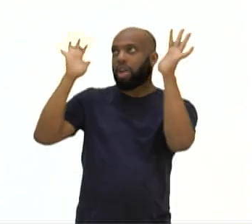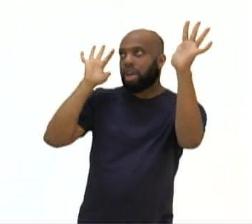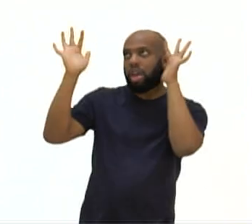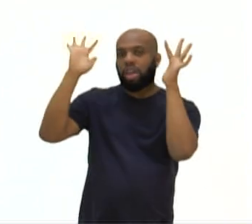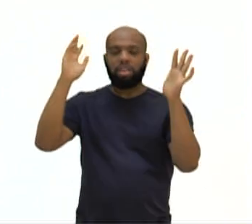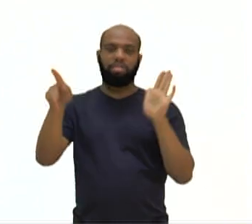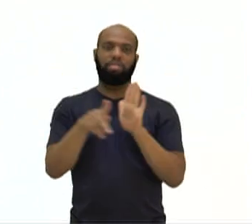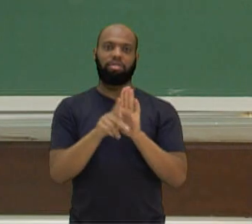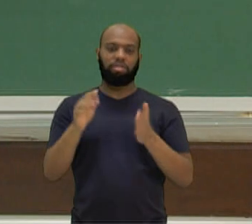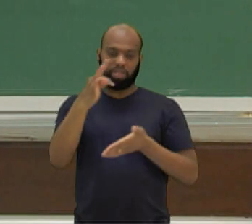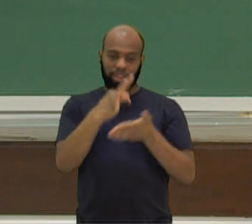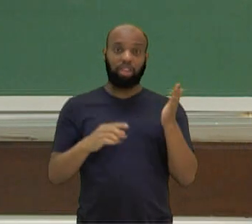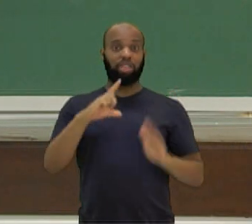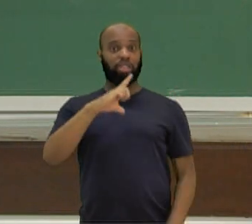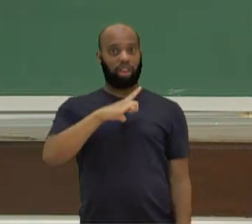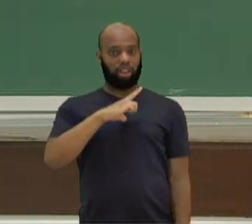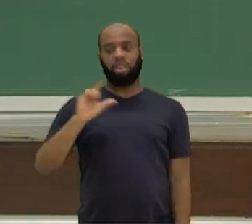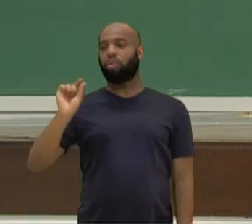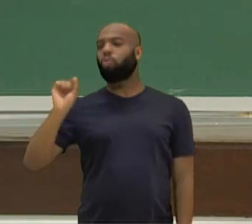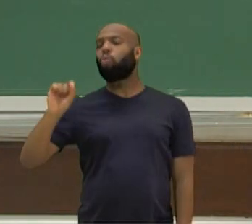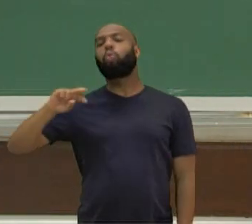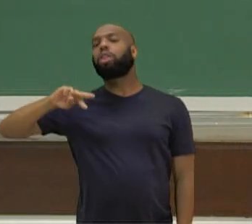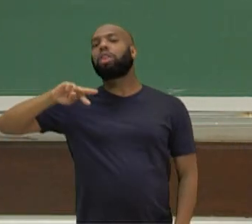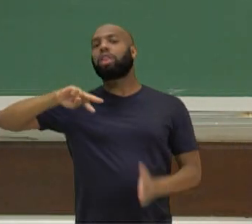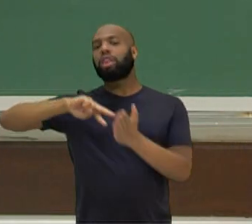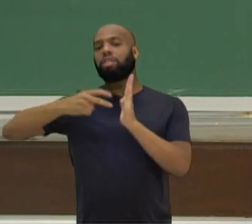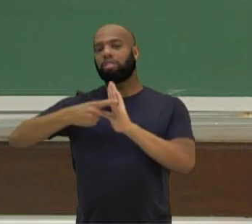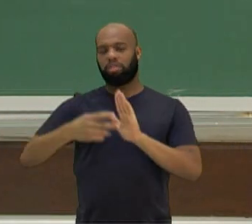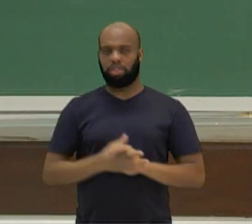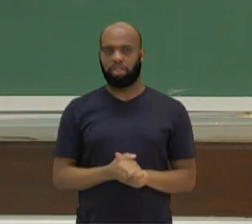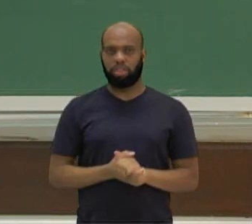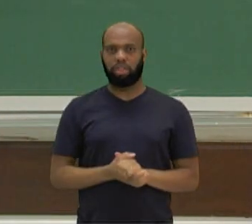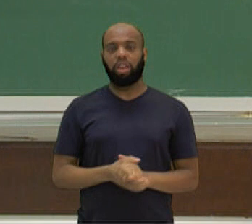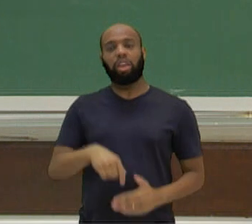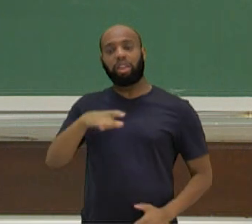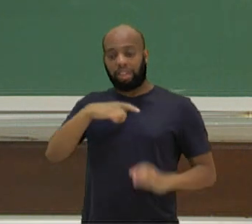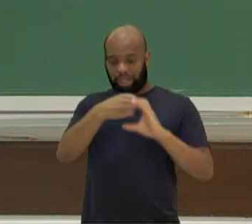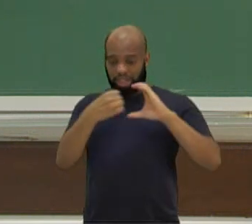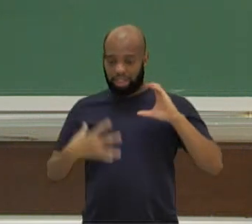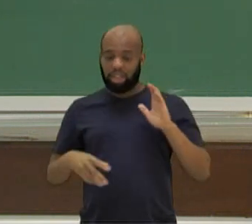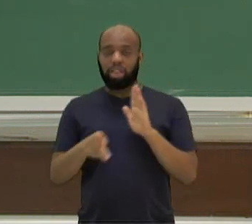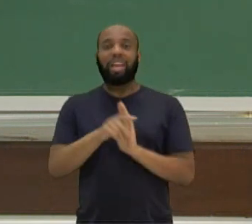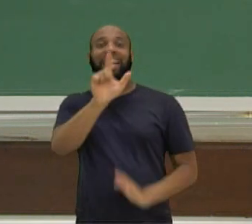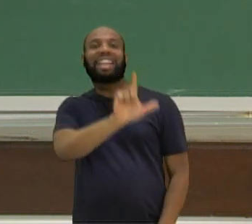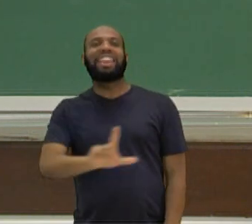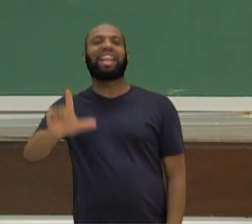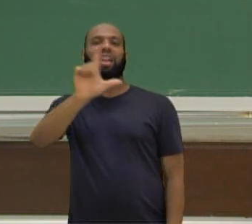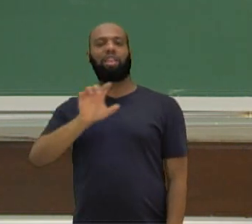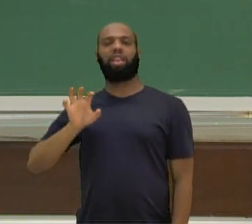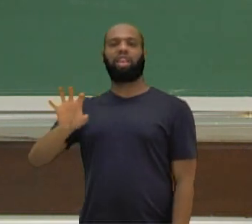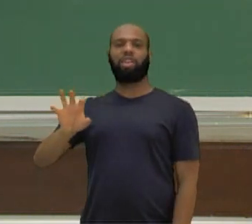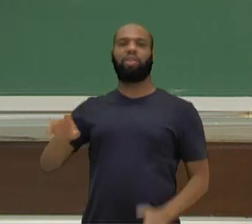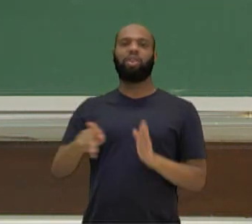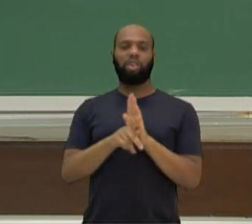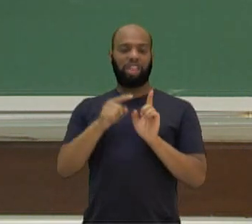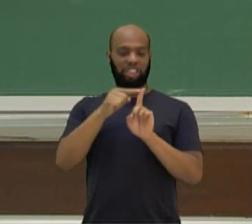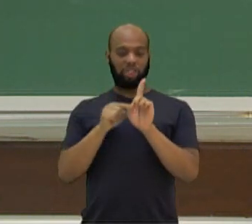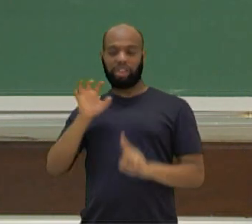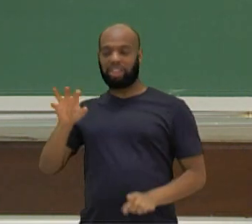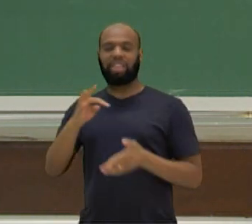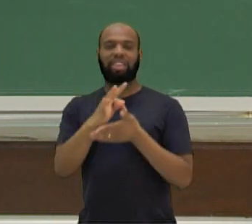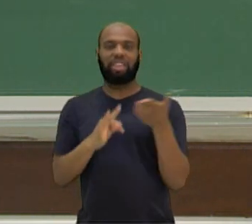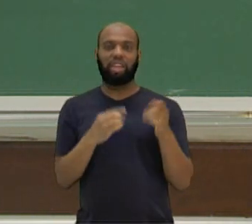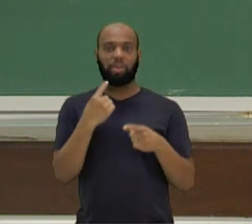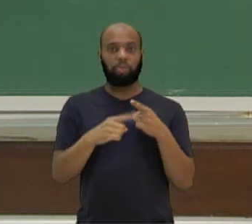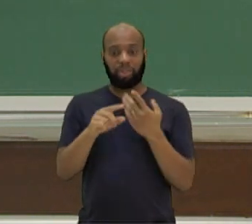seus textos. O que isso quer dizer? Aqui, pessoal, está a característica literária da crônica, que é quando o autor